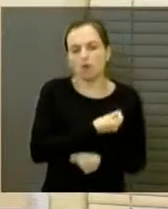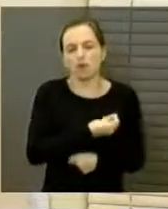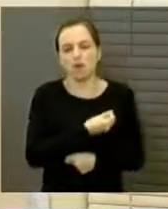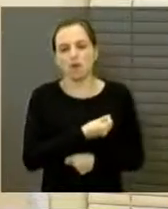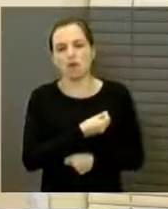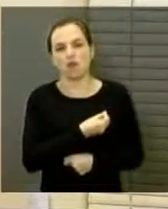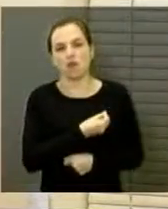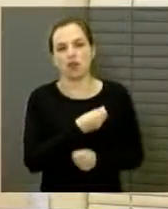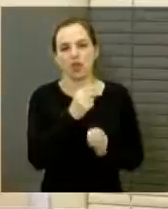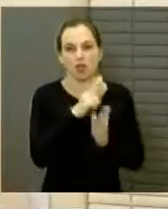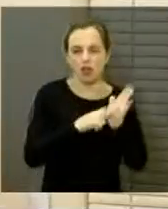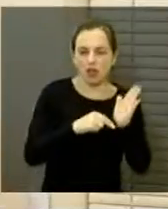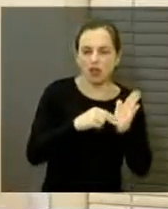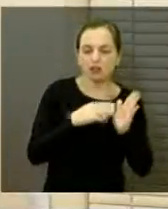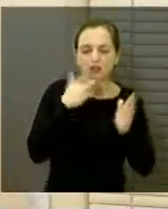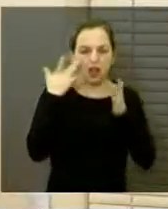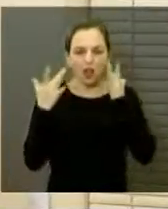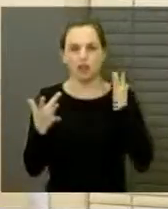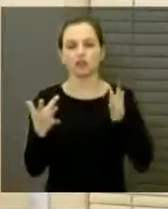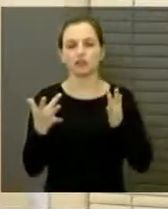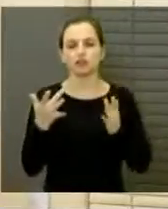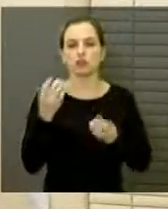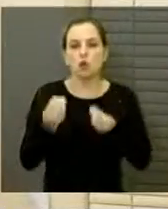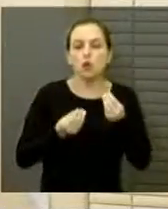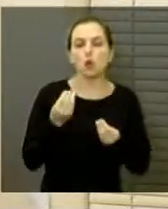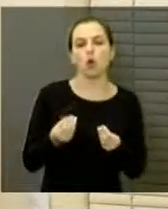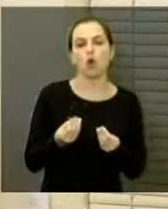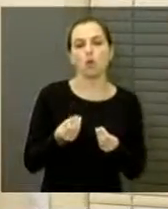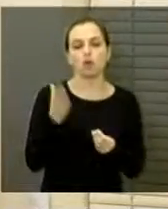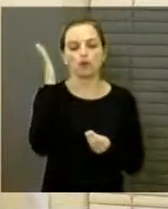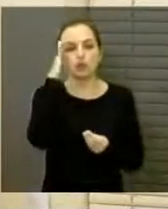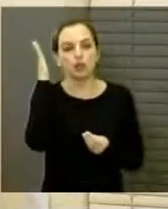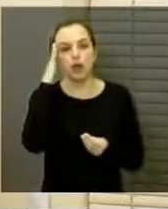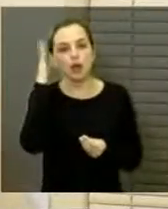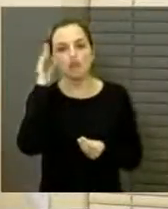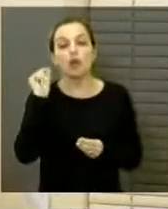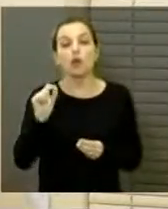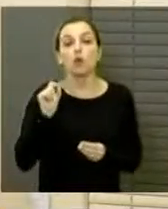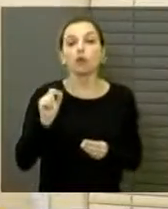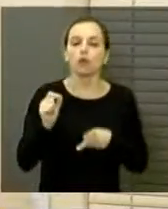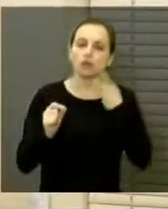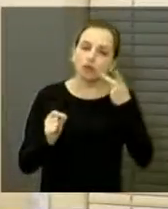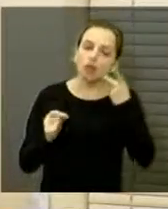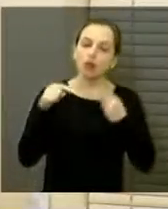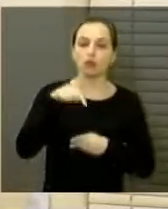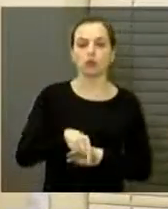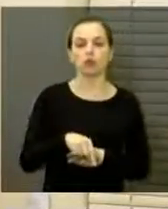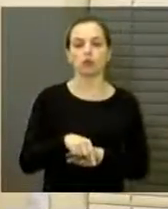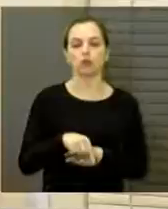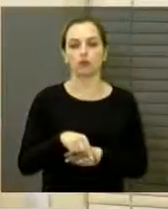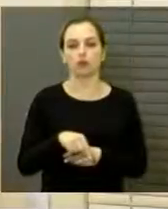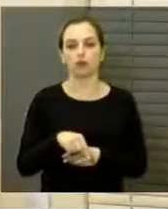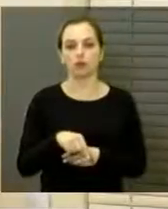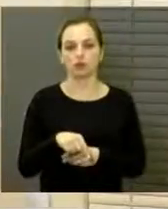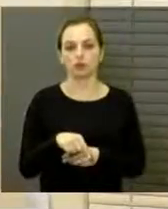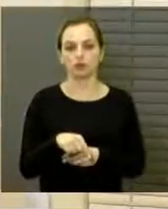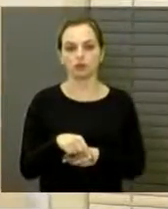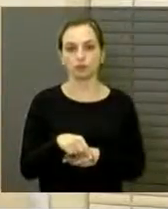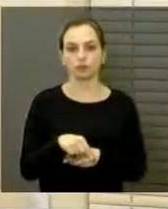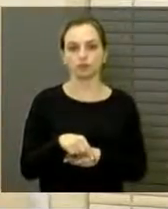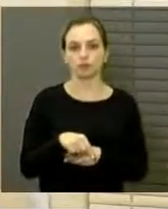deixar de ser pequeno. Vamos saber o que é que a gente está falando aqui.